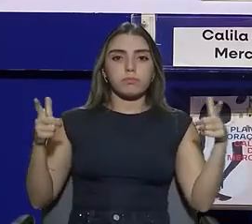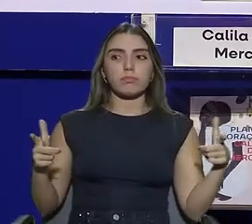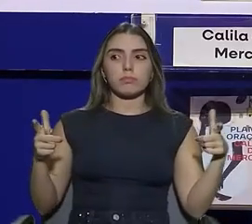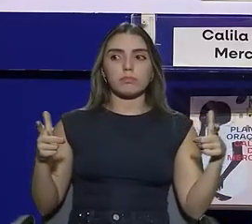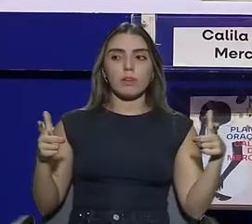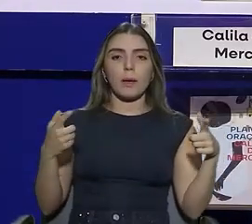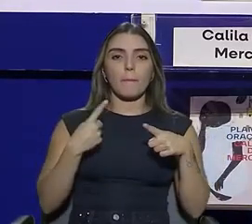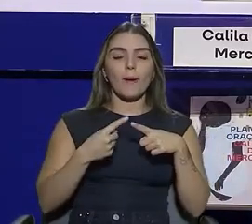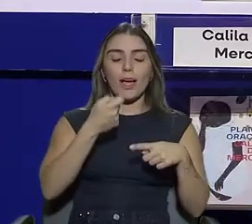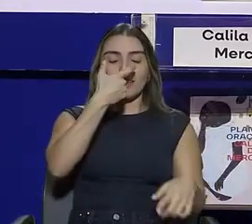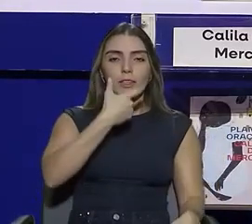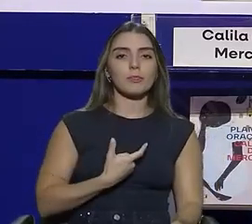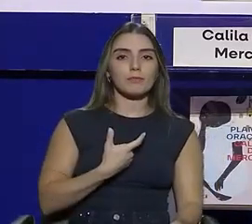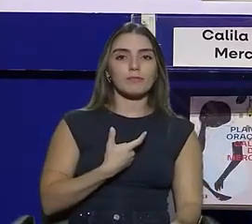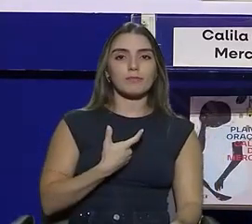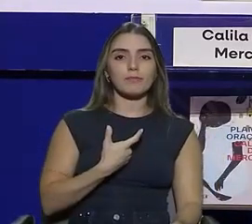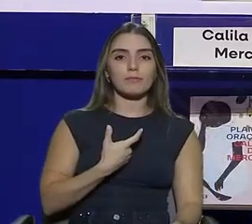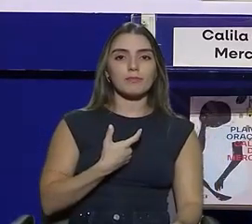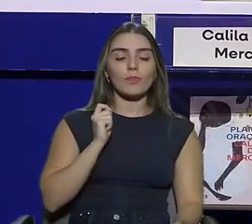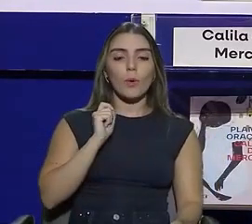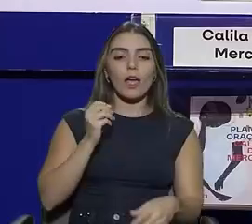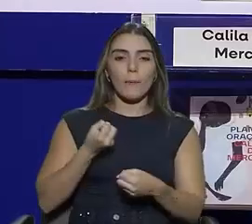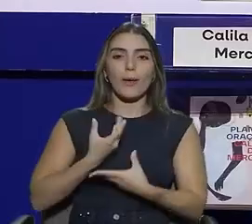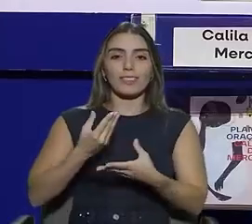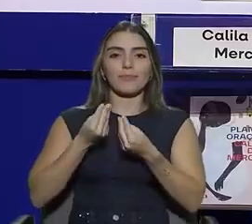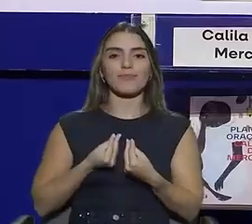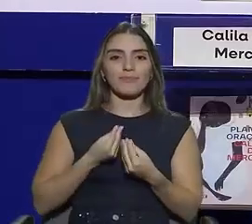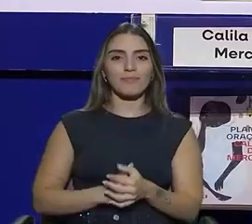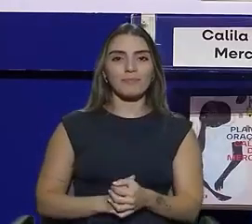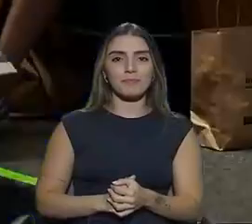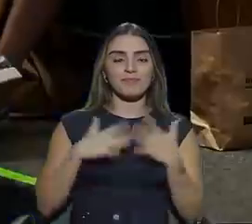pelo que sou, pelo que a poesia me deu.